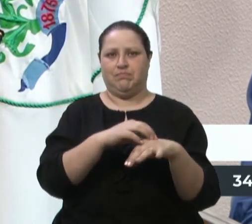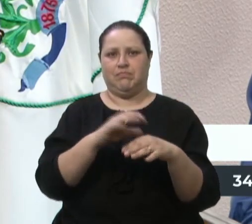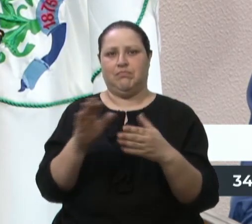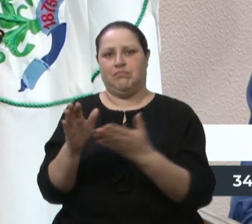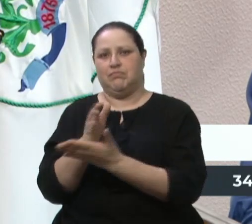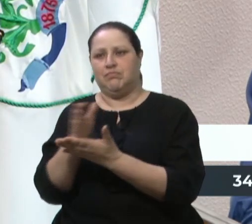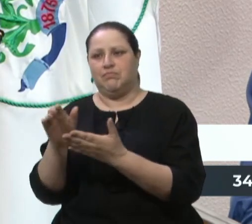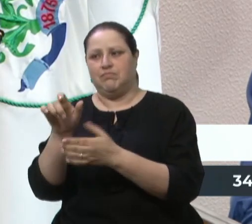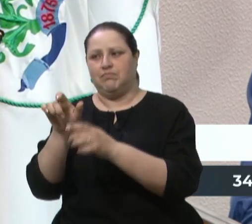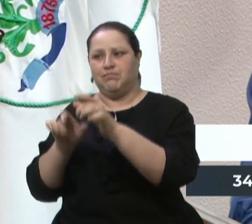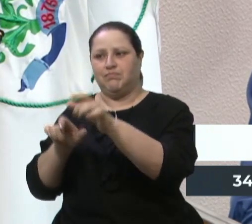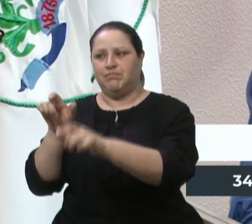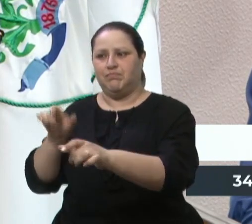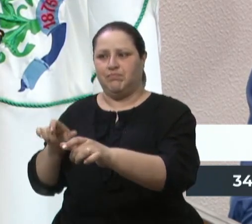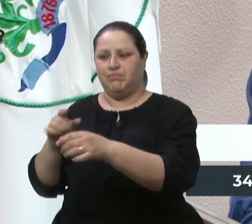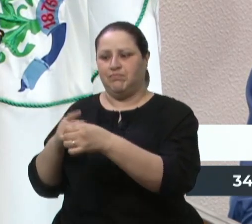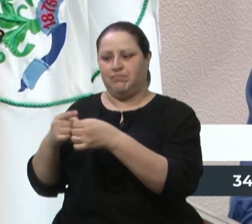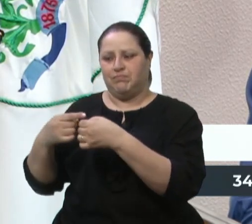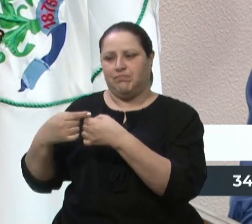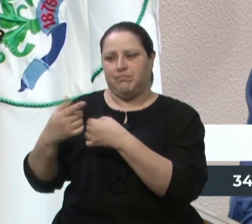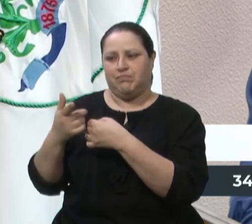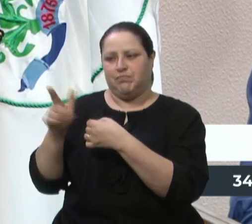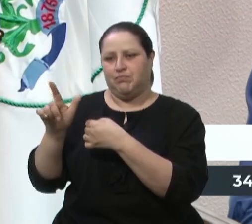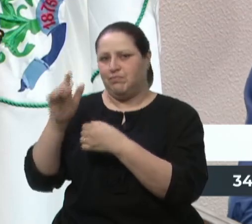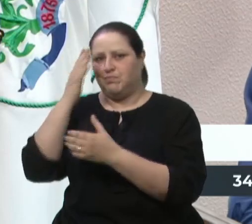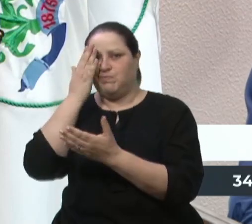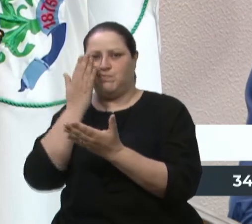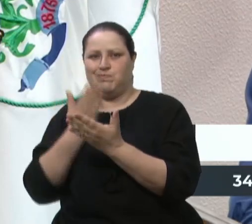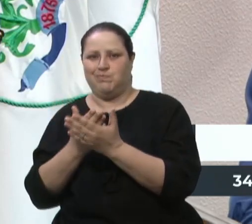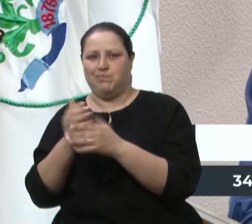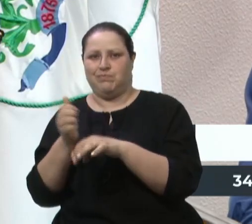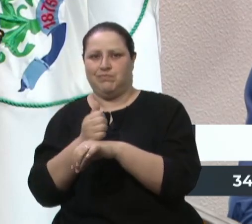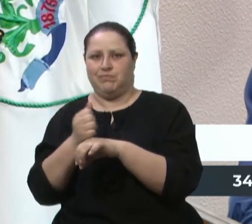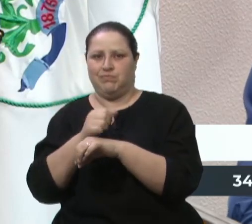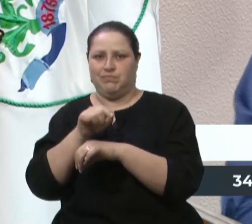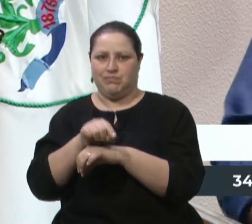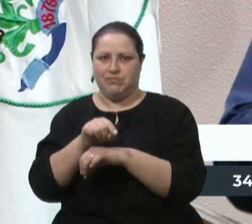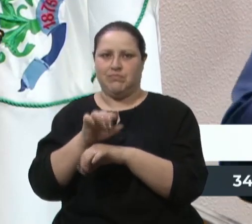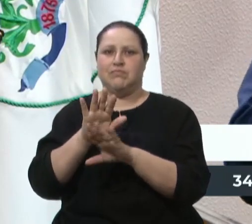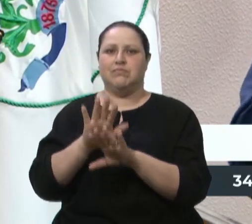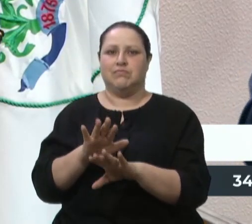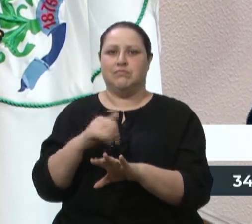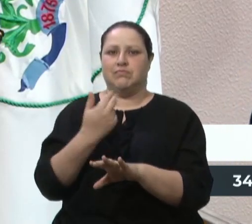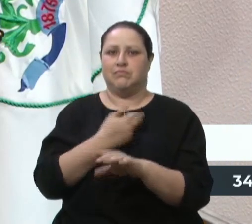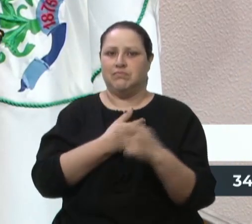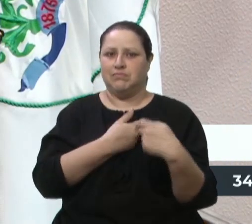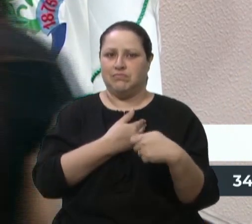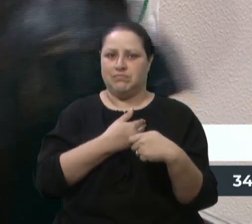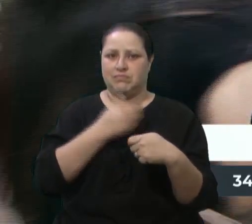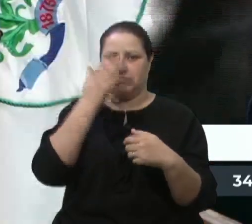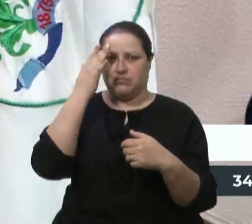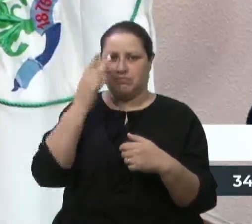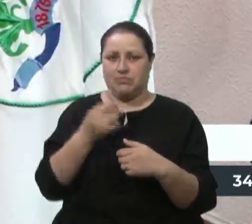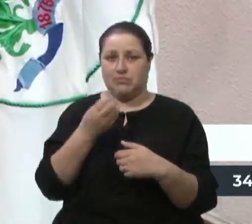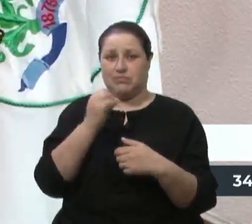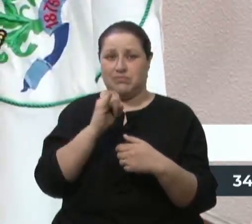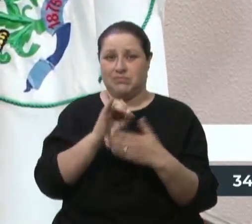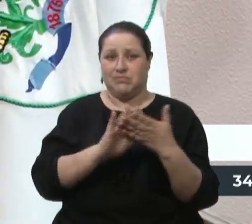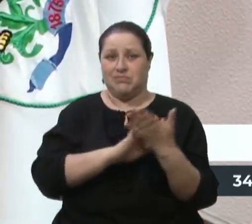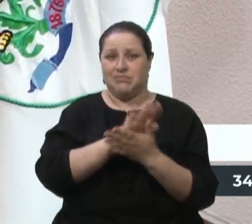desacreditado em alguns municípios e também em Caxias do Sul, mas que nós temos que entender que sem as vans, Caxias vai